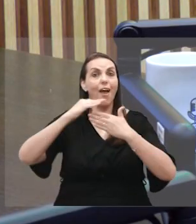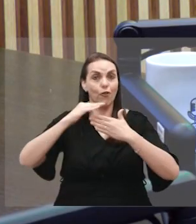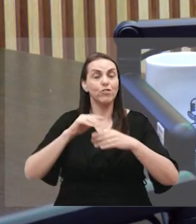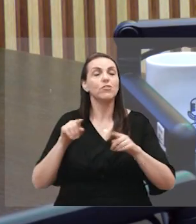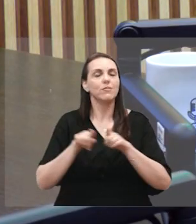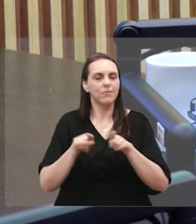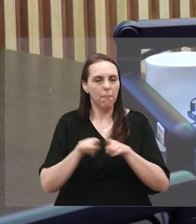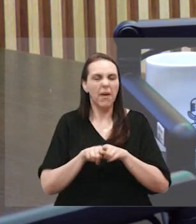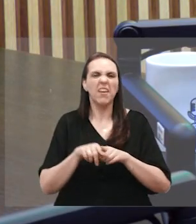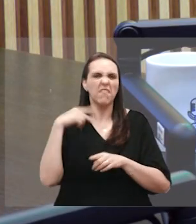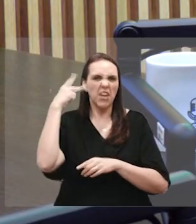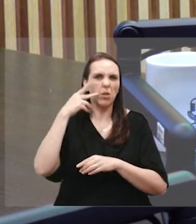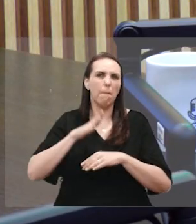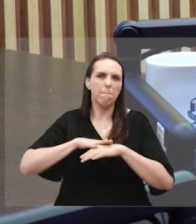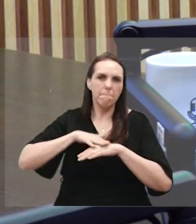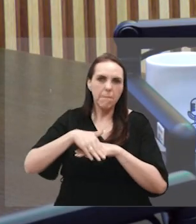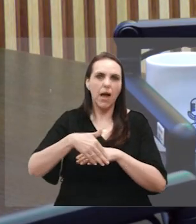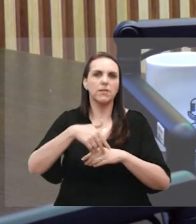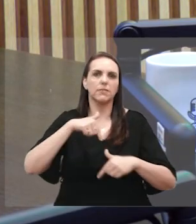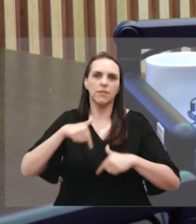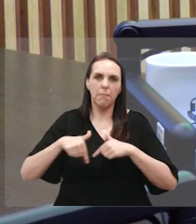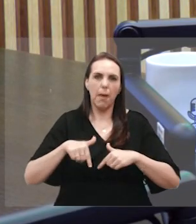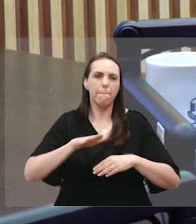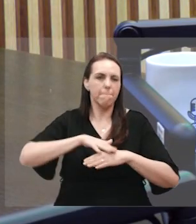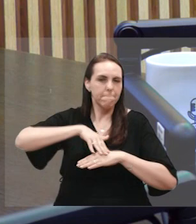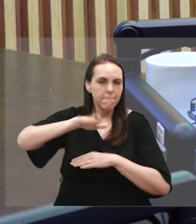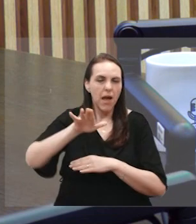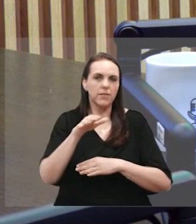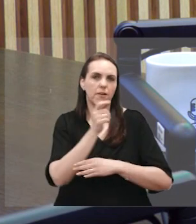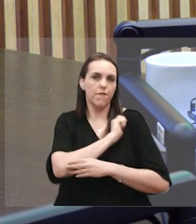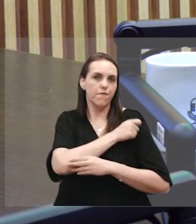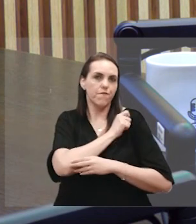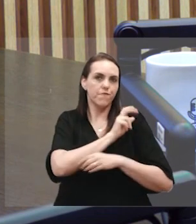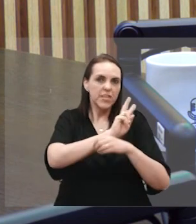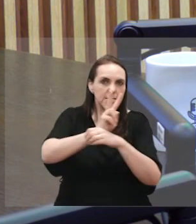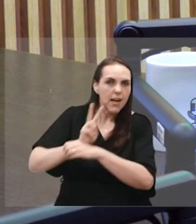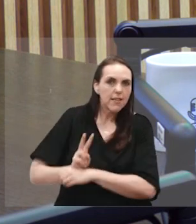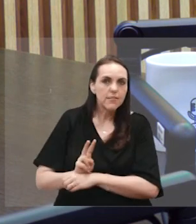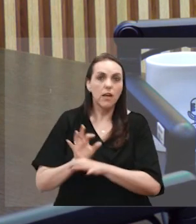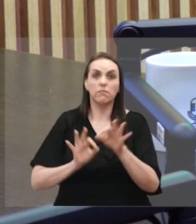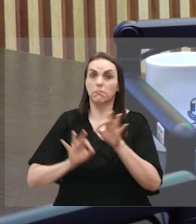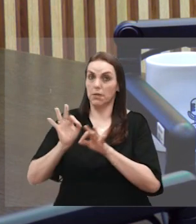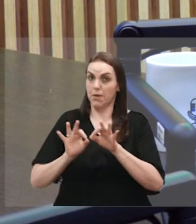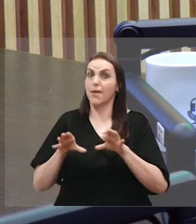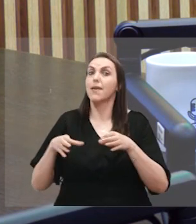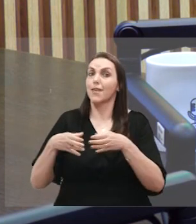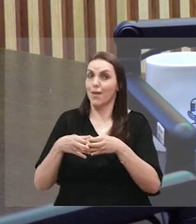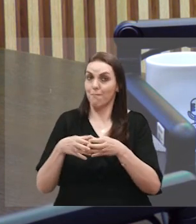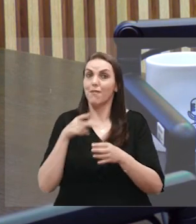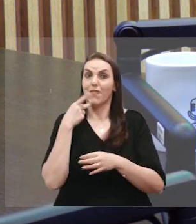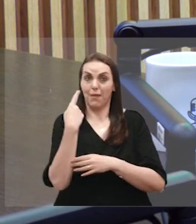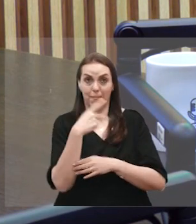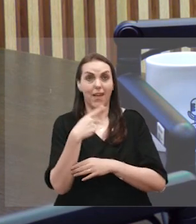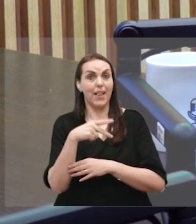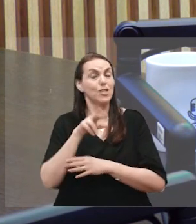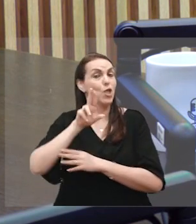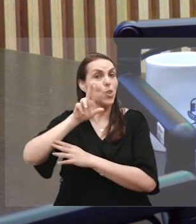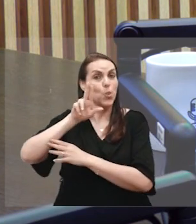vereador mais atuante, que mais vai trabalhar e fiscalizar na história de Caxias. Já preparei uma equipe, falei para eles que eles nunca